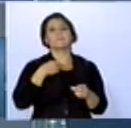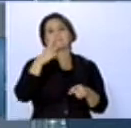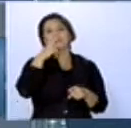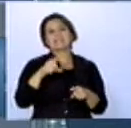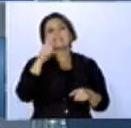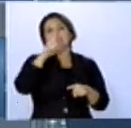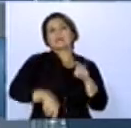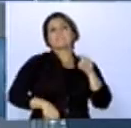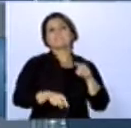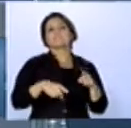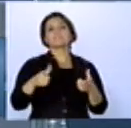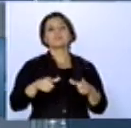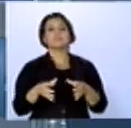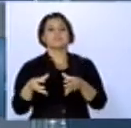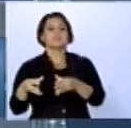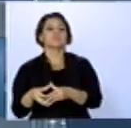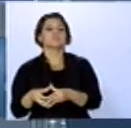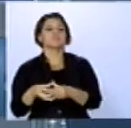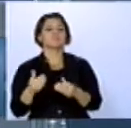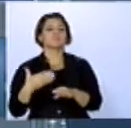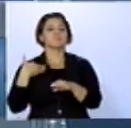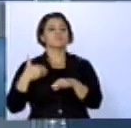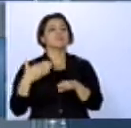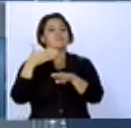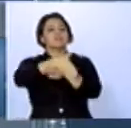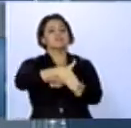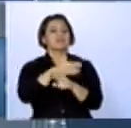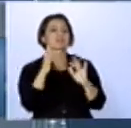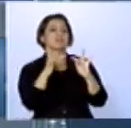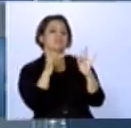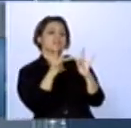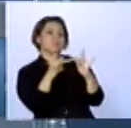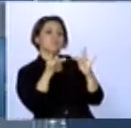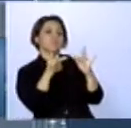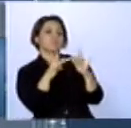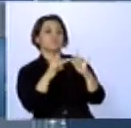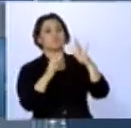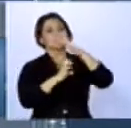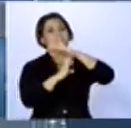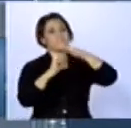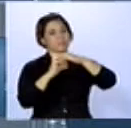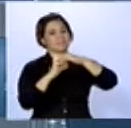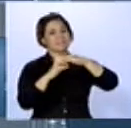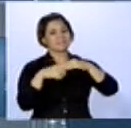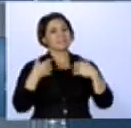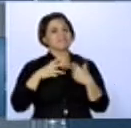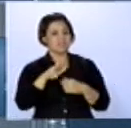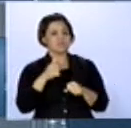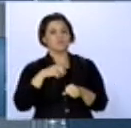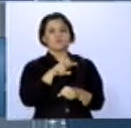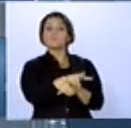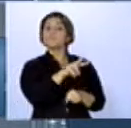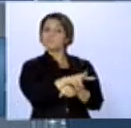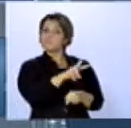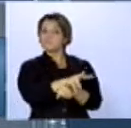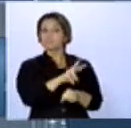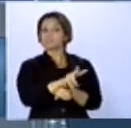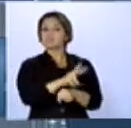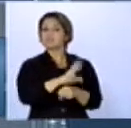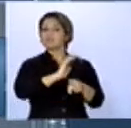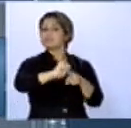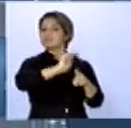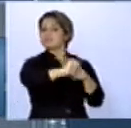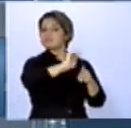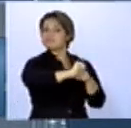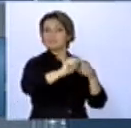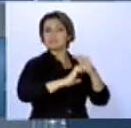aos partidos de ir até a empresa e faz algum tipo de achar que então eu vou proteger a empresa com que ela